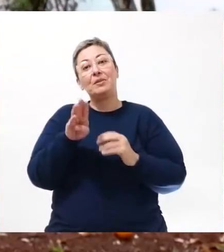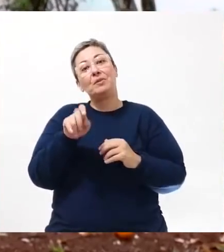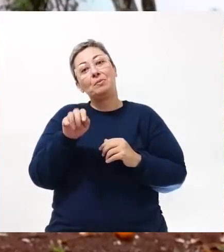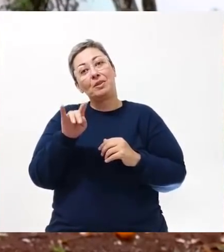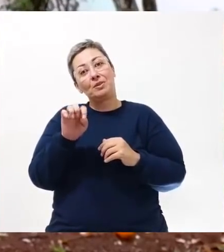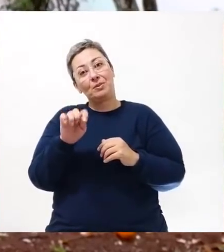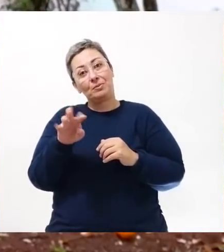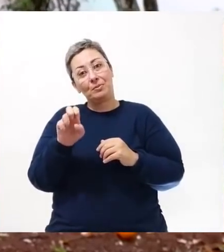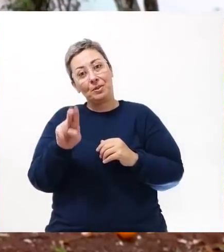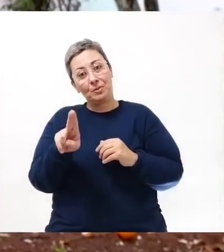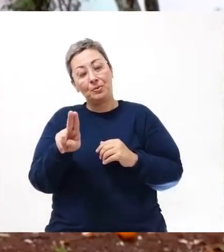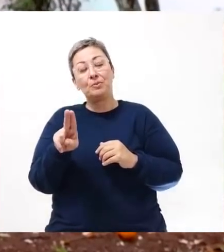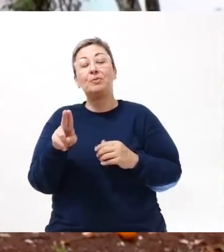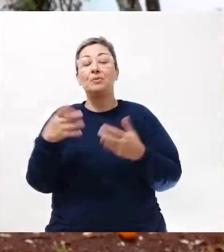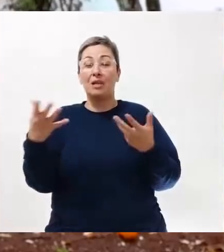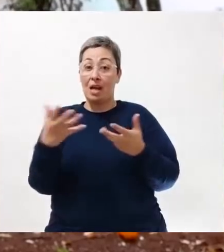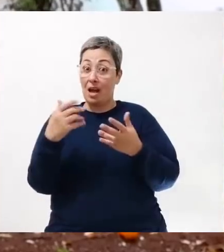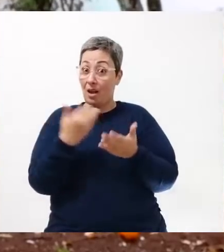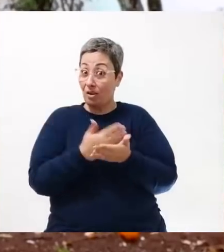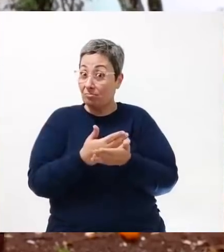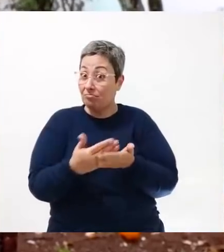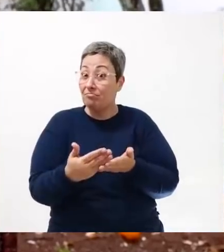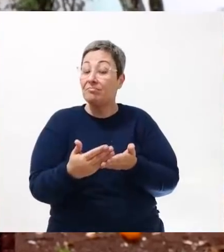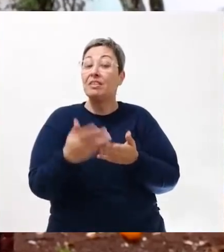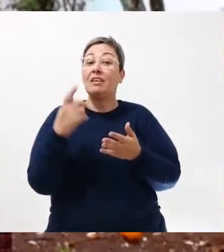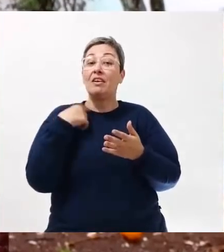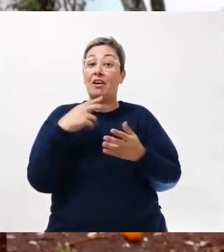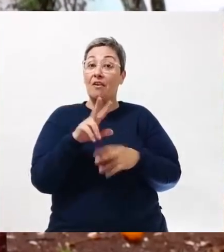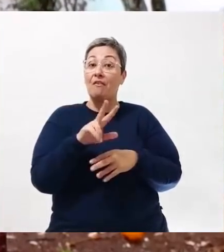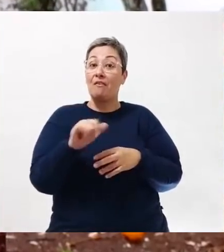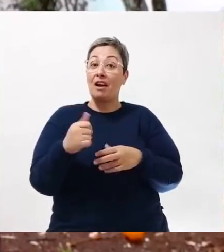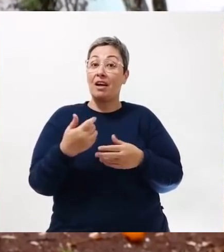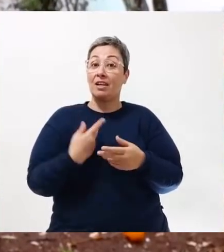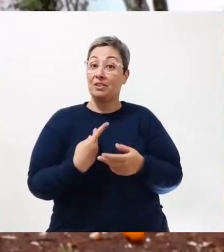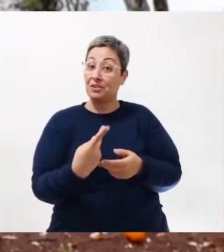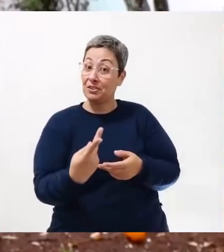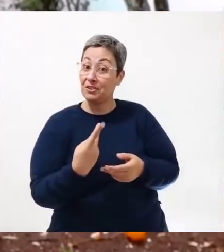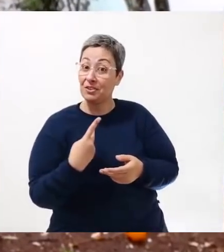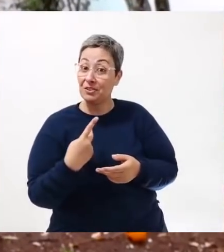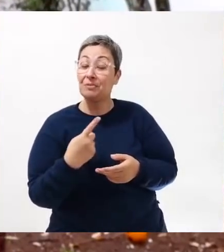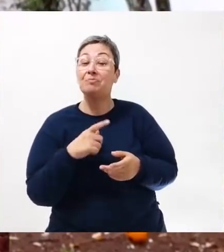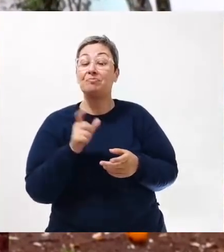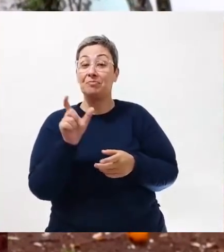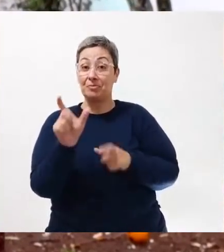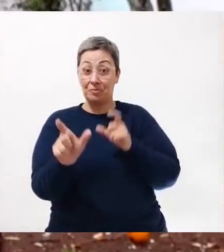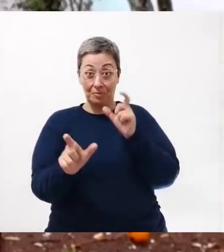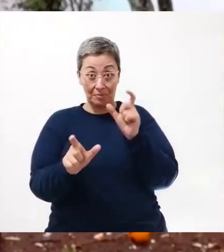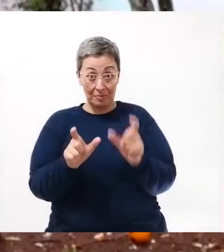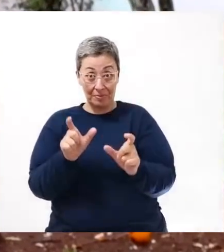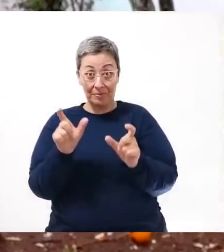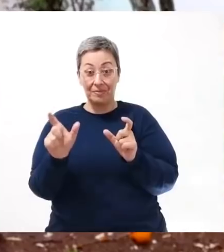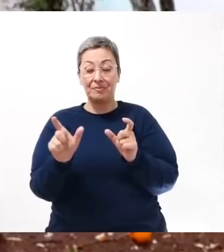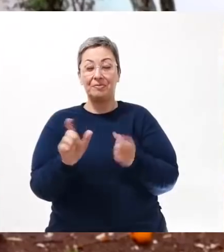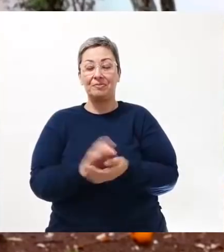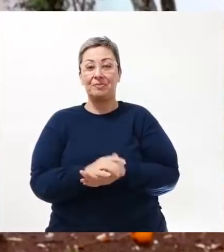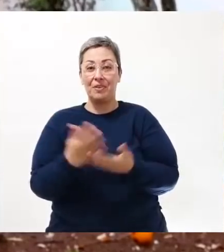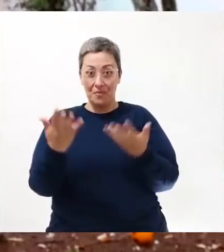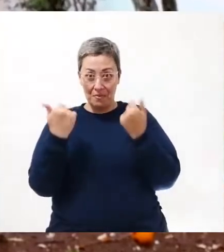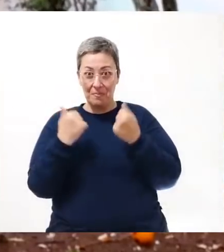de Bartolomeu Campos de Queiroz, que a partir de agora serão nossas